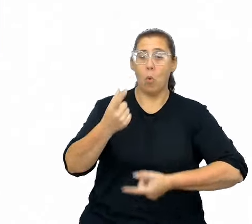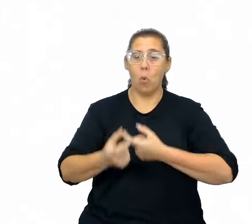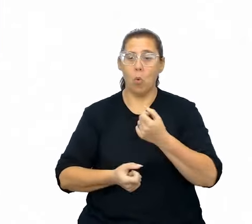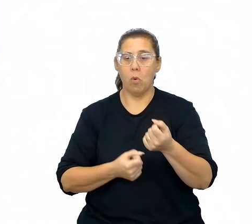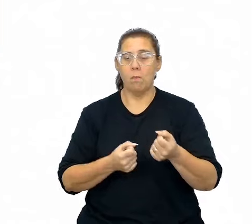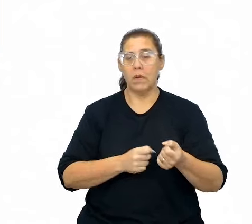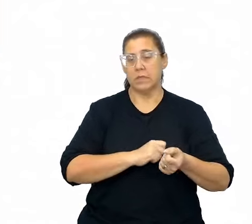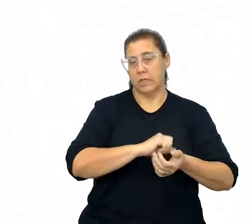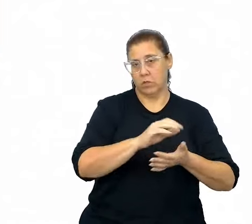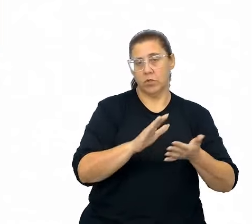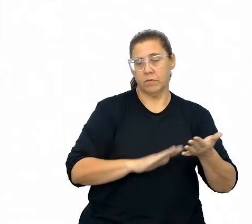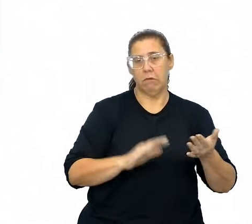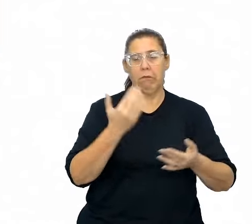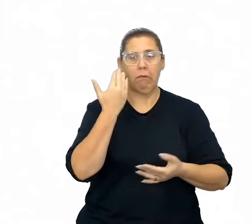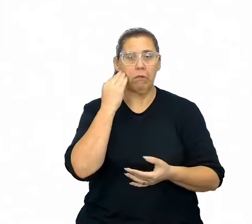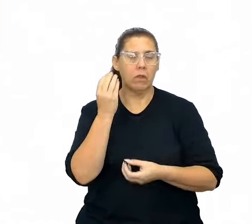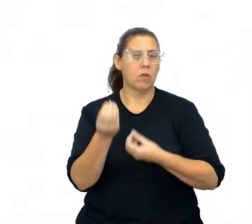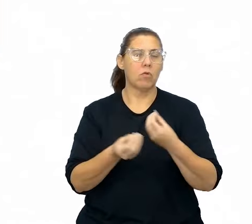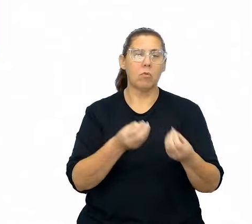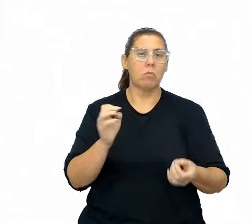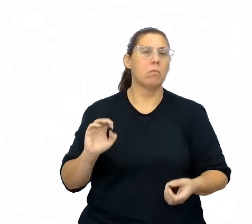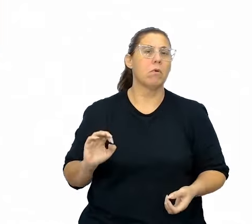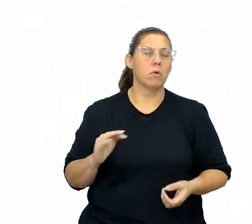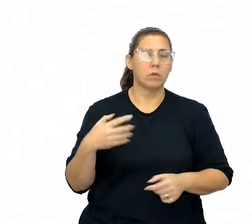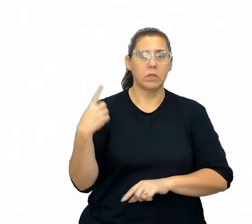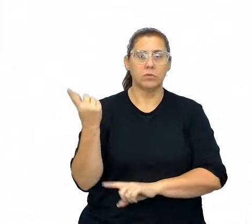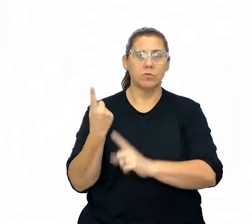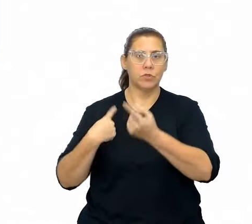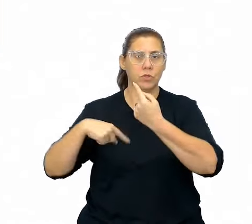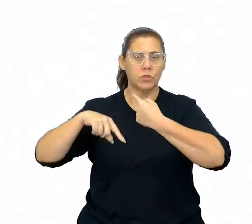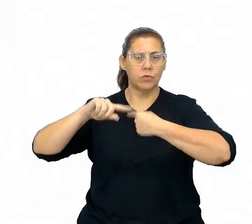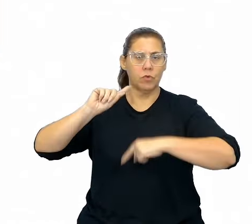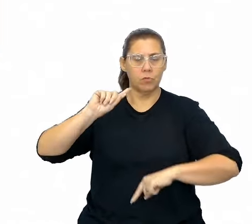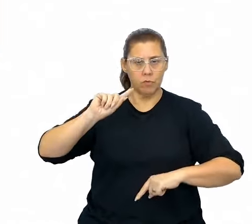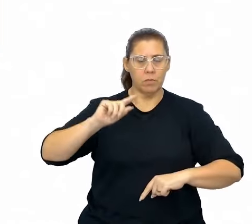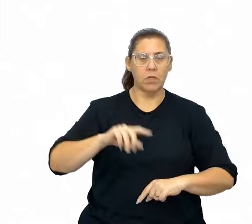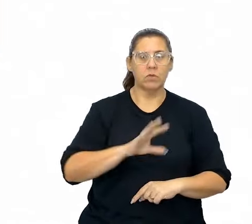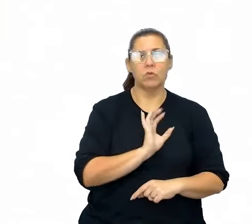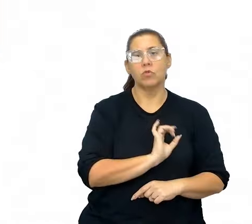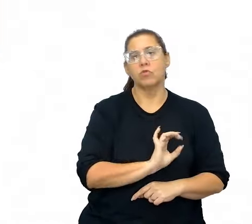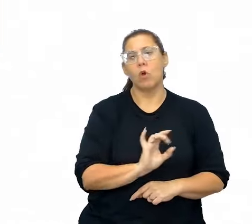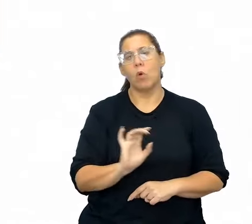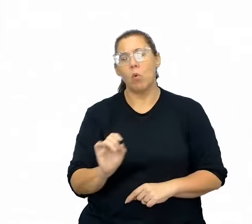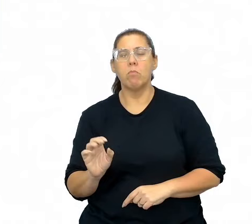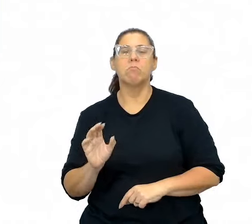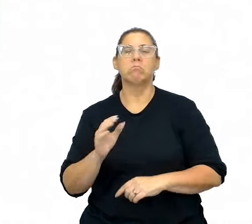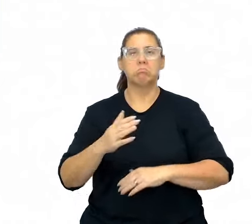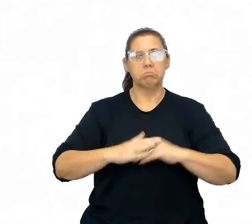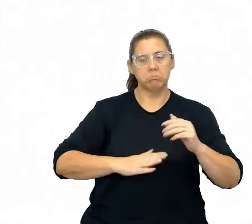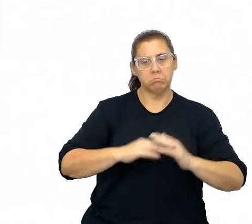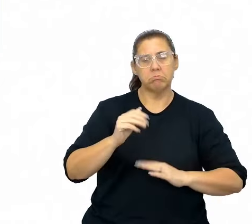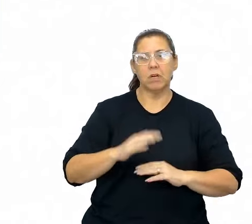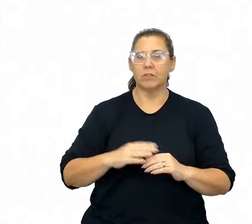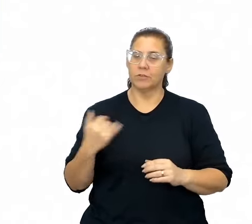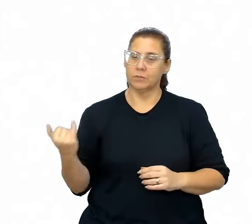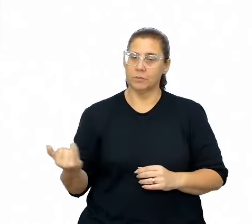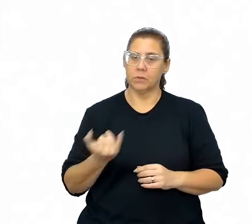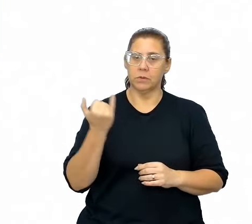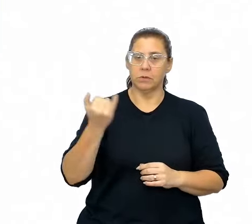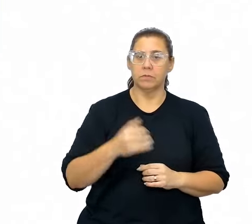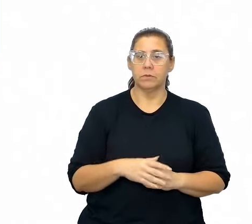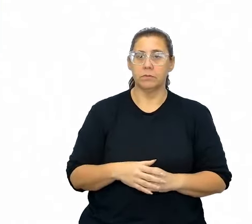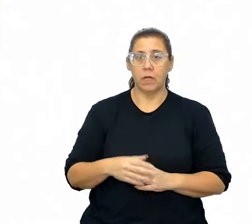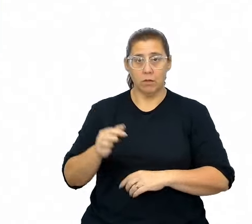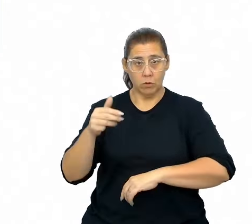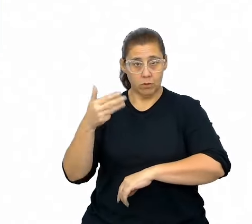de compreender como elas promovem o desenvolvimento de determinadas habilidades essenciais. E